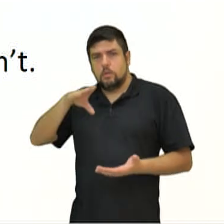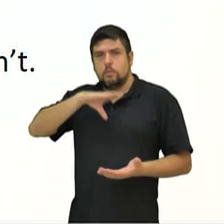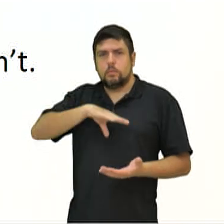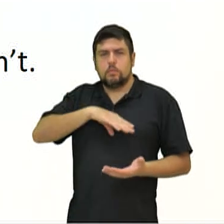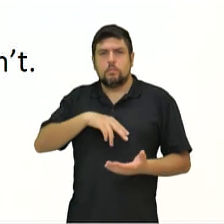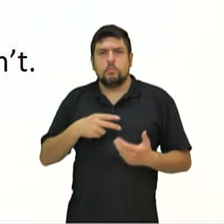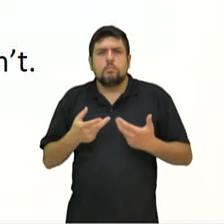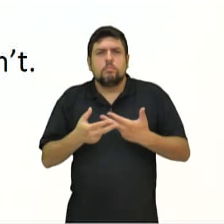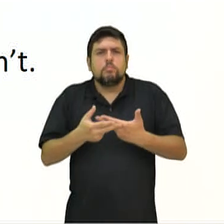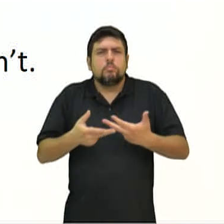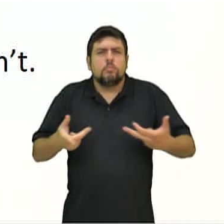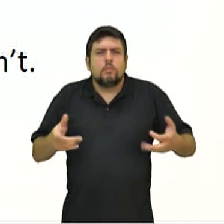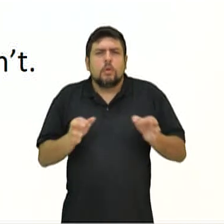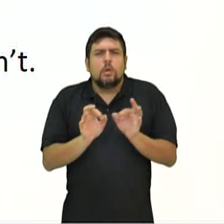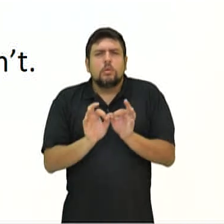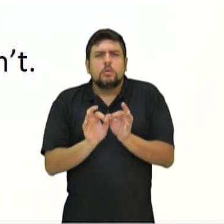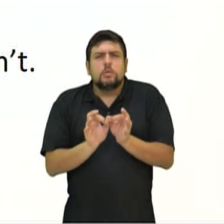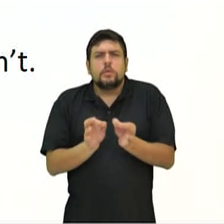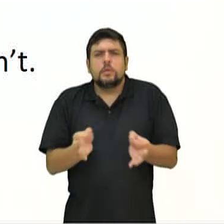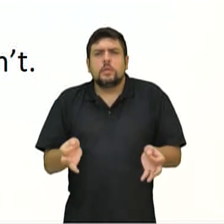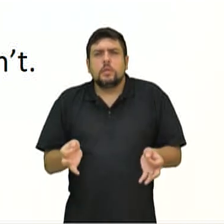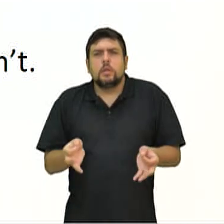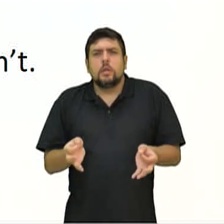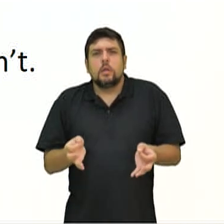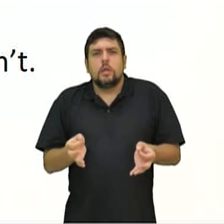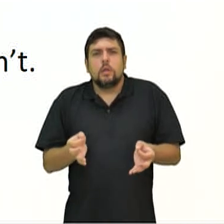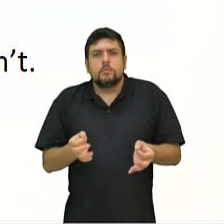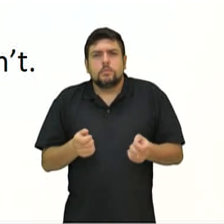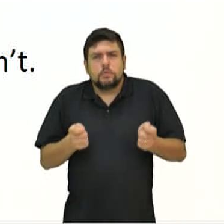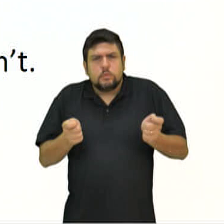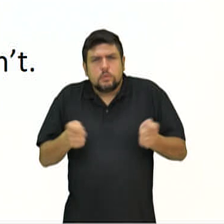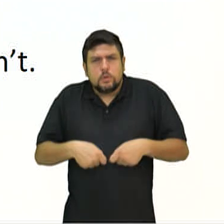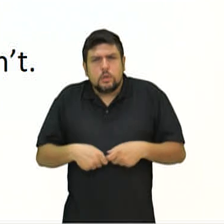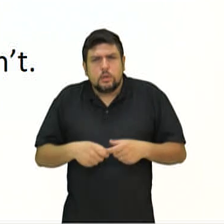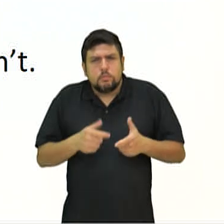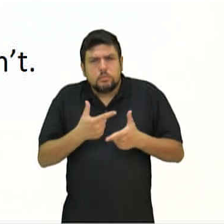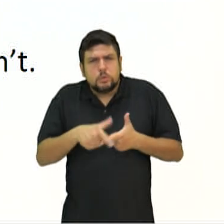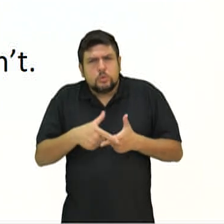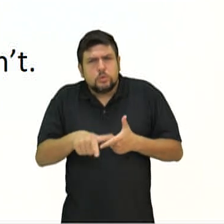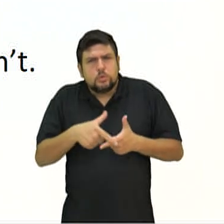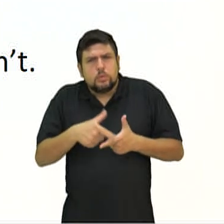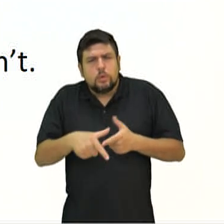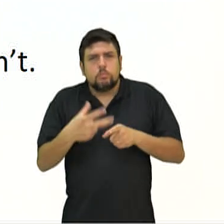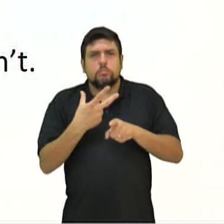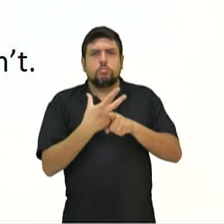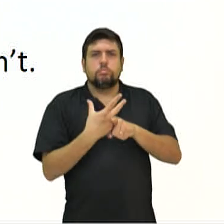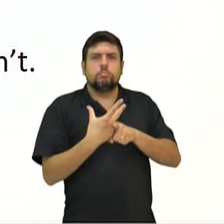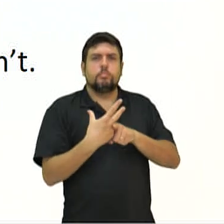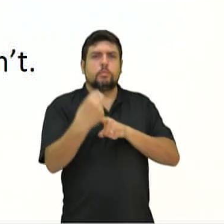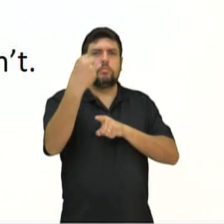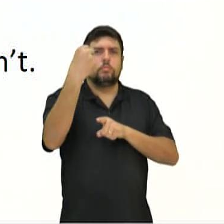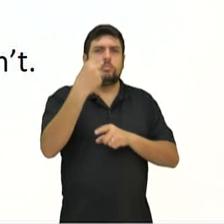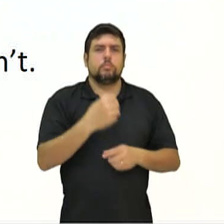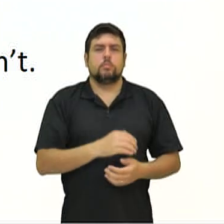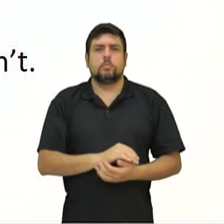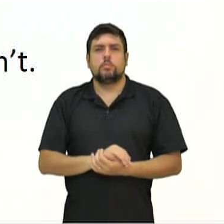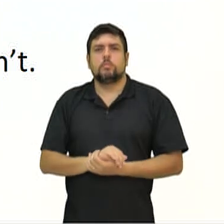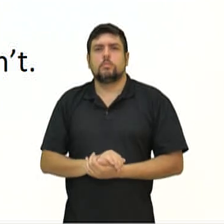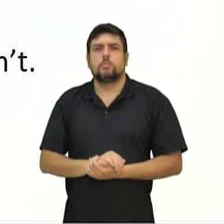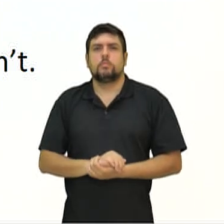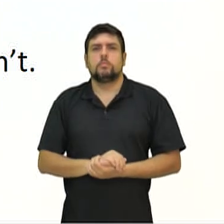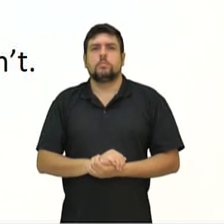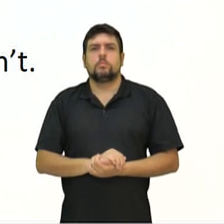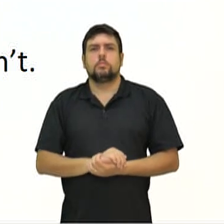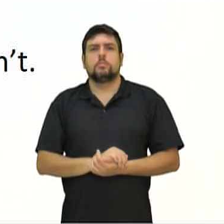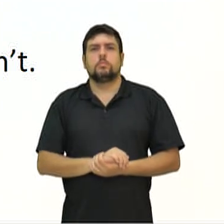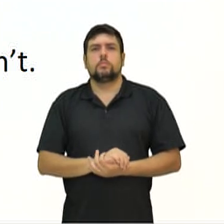fazer para passar por momentos difíceis. Então, get through, passar, ok? Stay